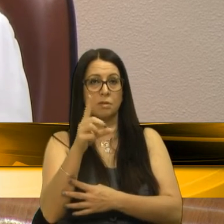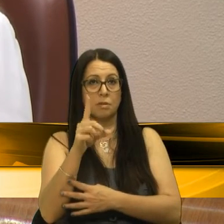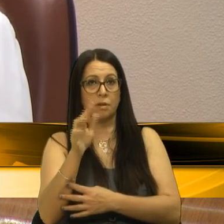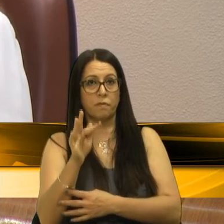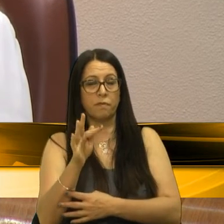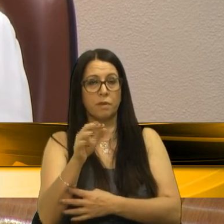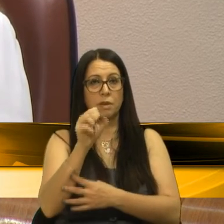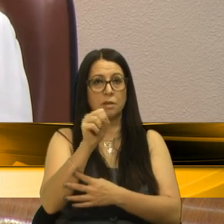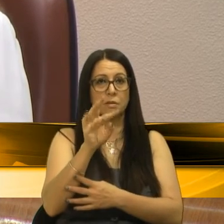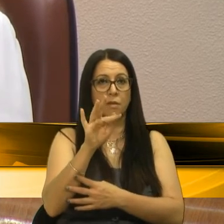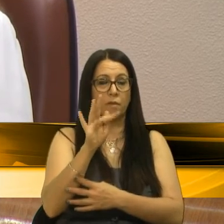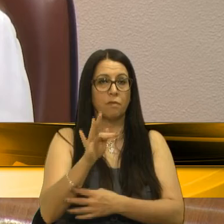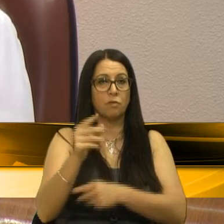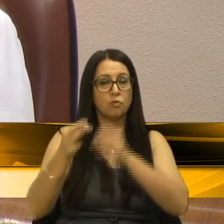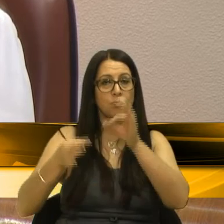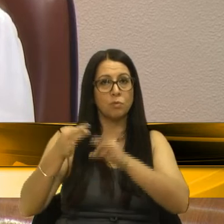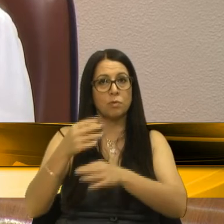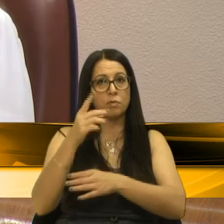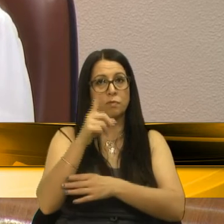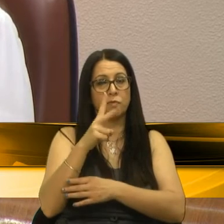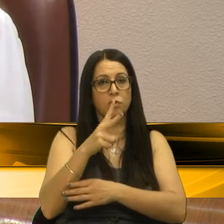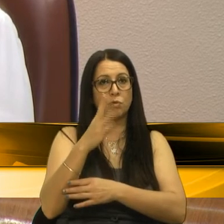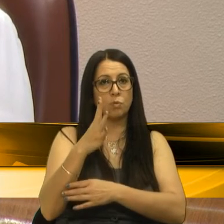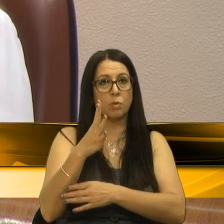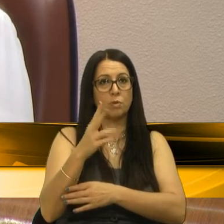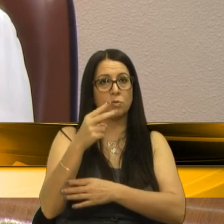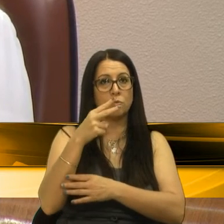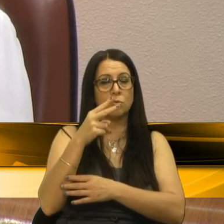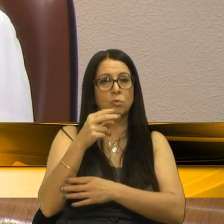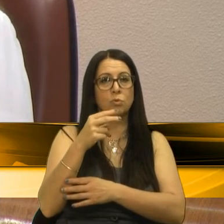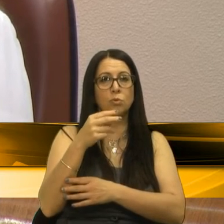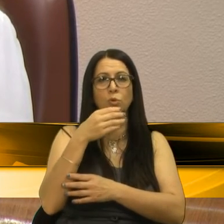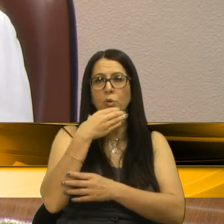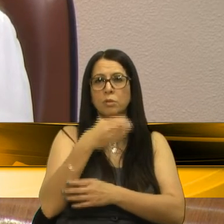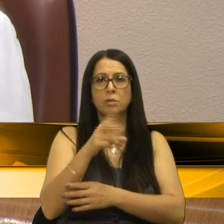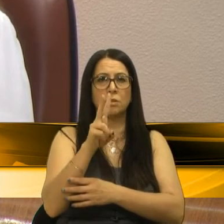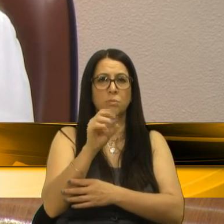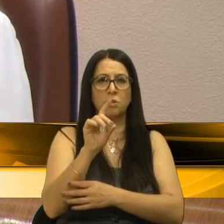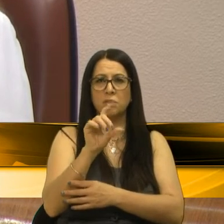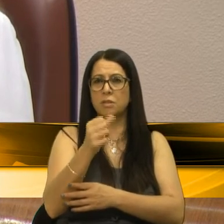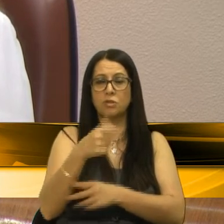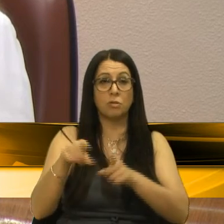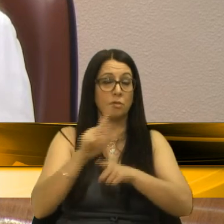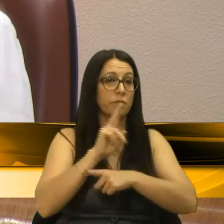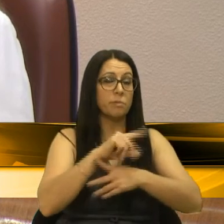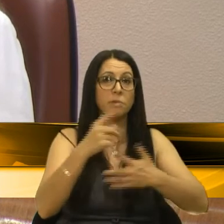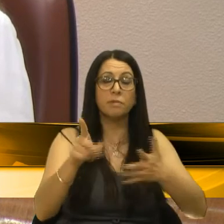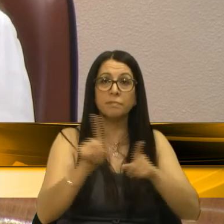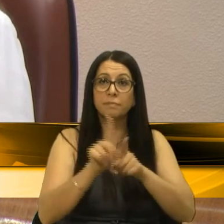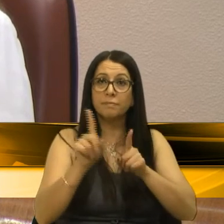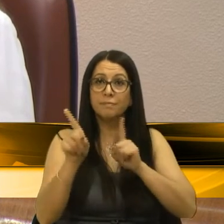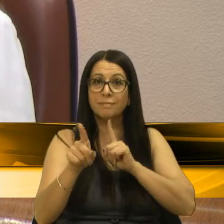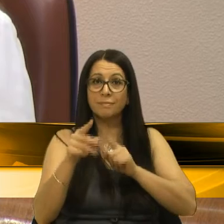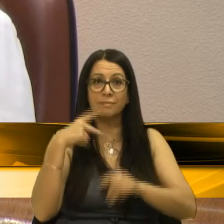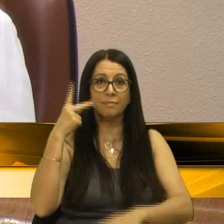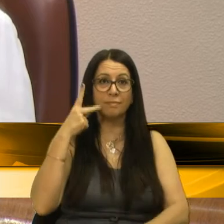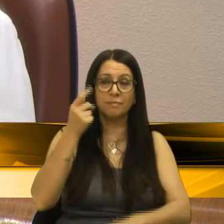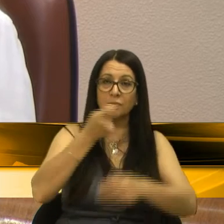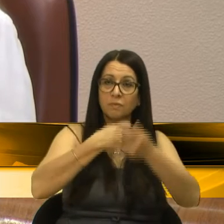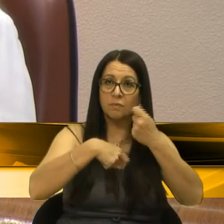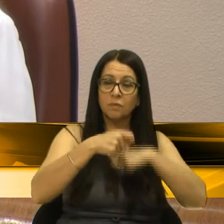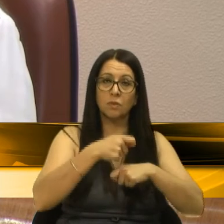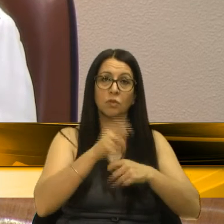23037-DF-STF, julgada em 24/2 de 2016. O processo da Câmara Municipal para cassação por infração